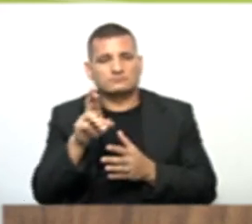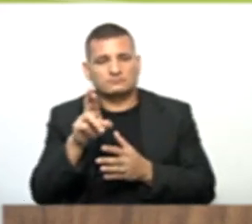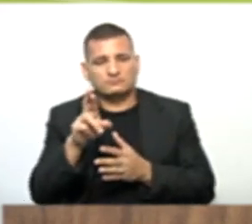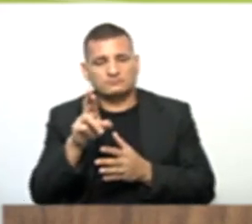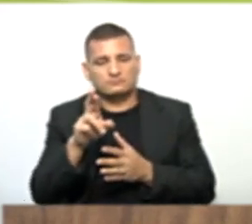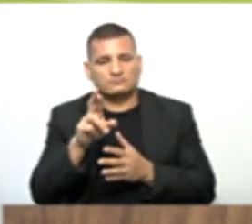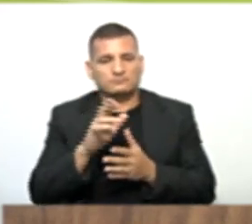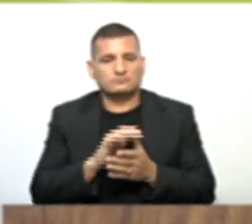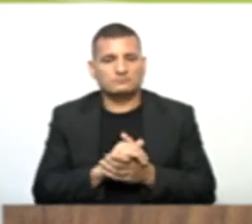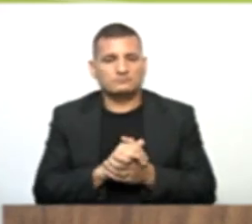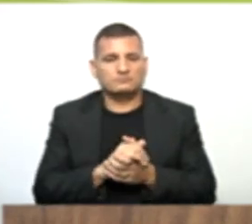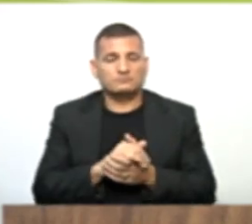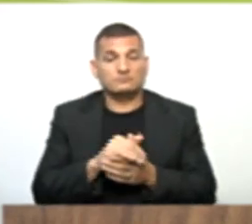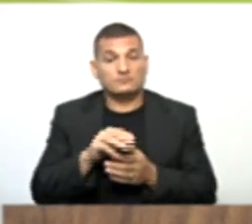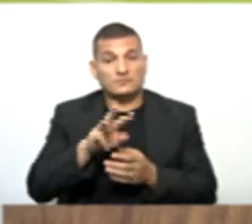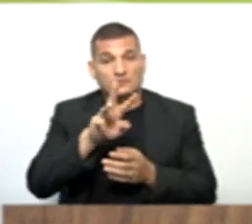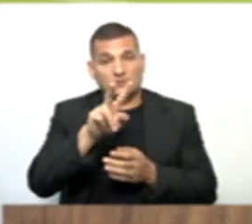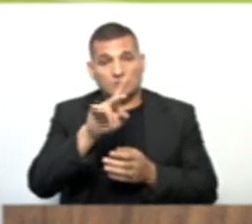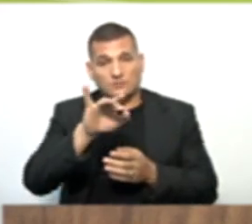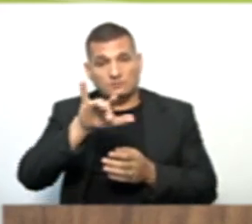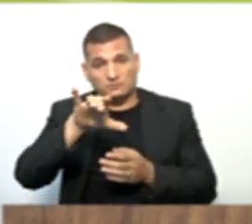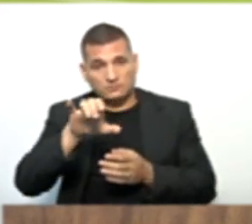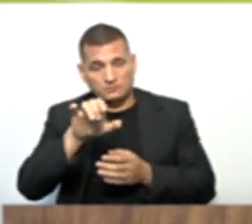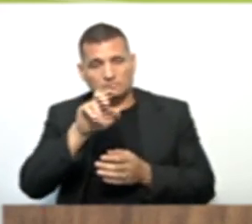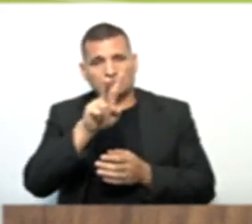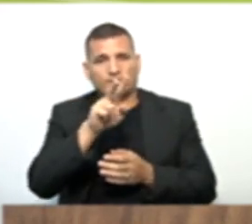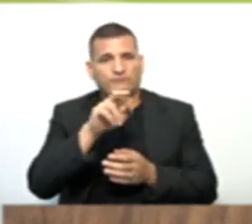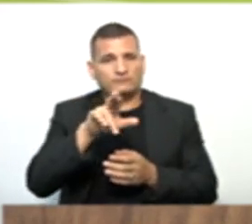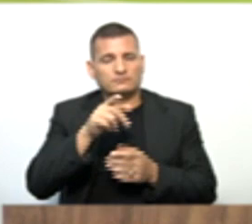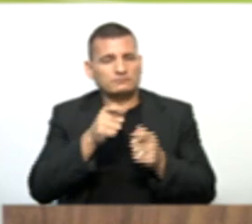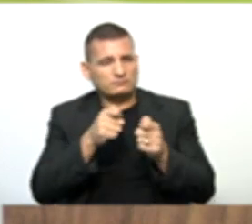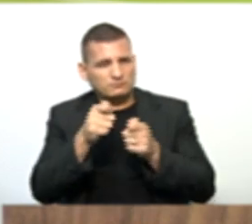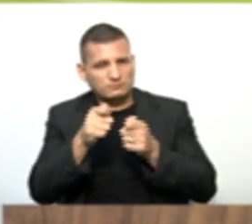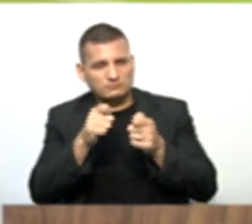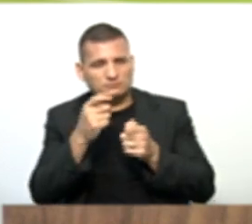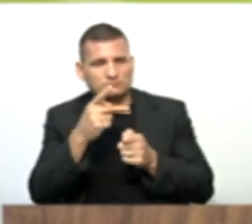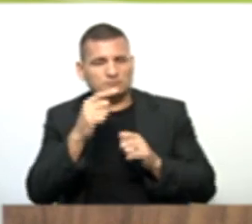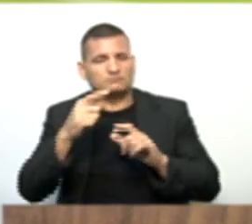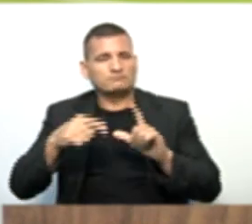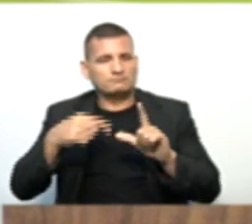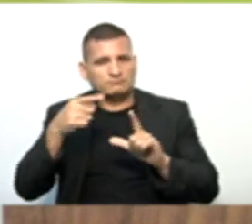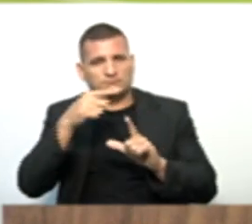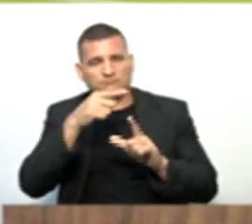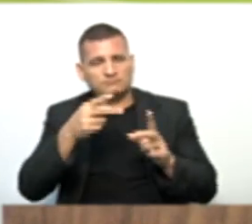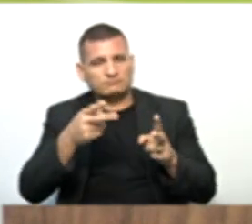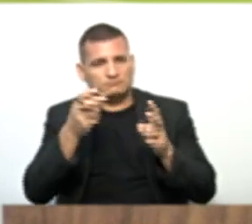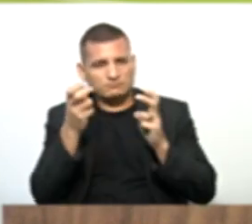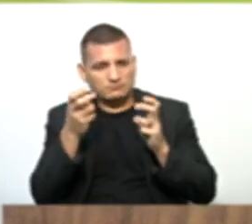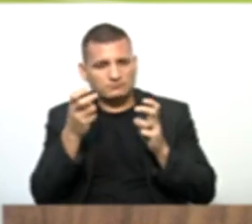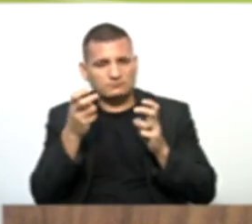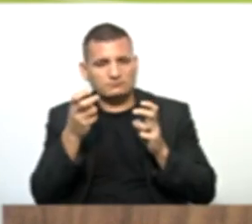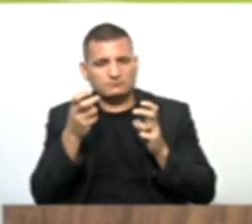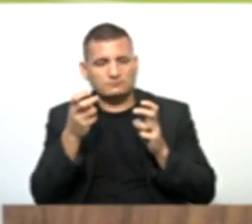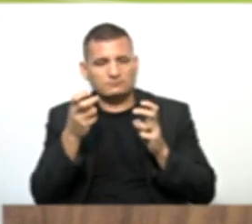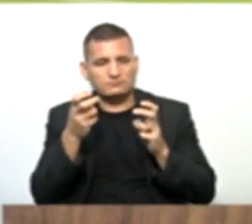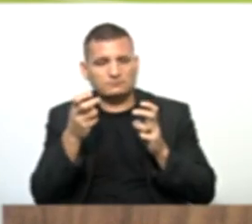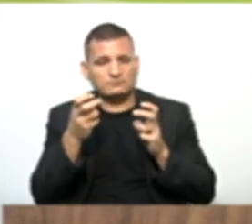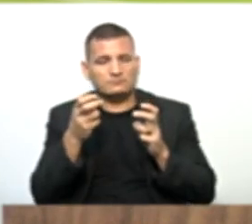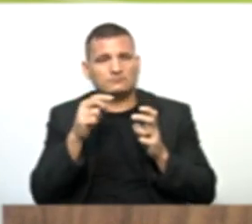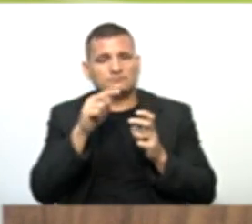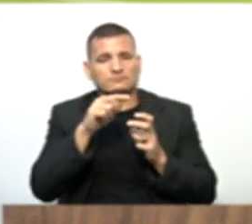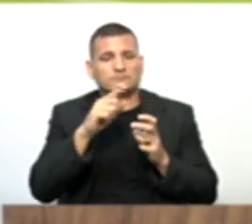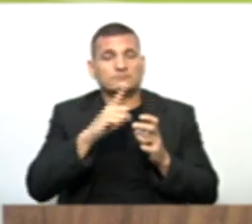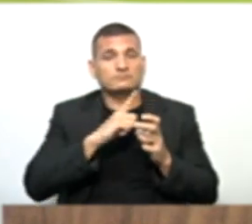O while, as variáveis que controlam a repetição dele, vocês podem perceber que elas são